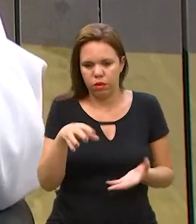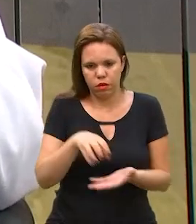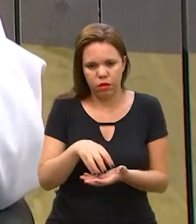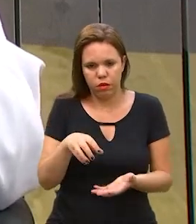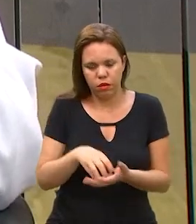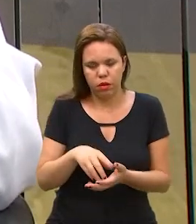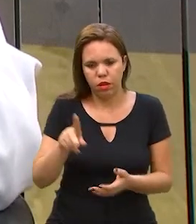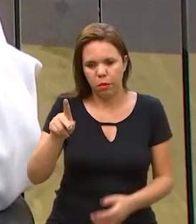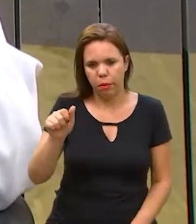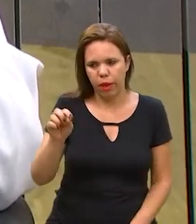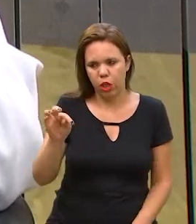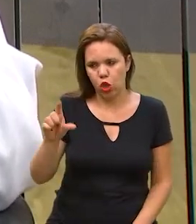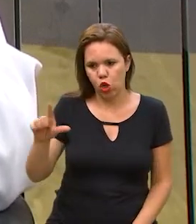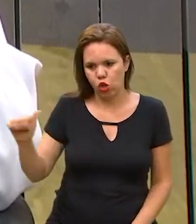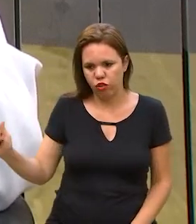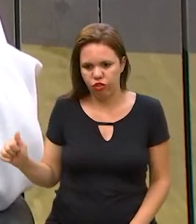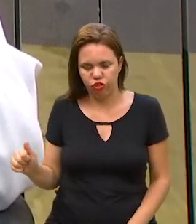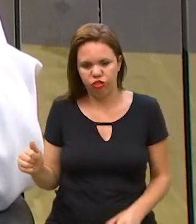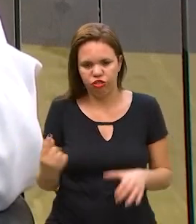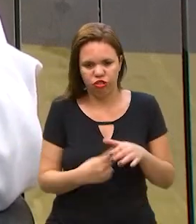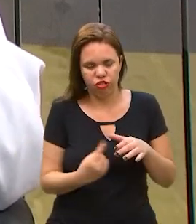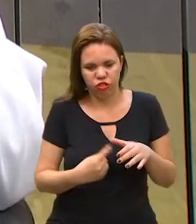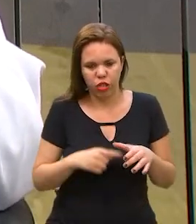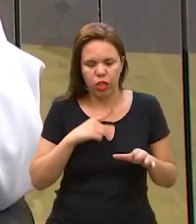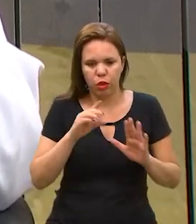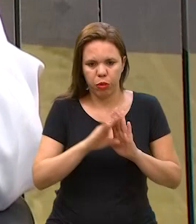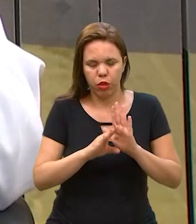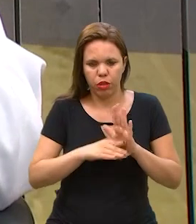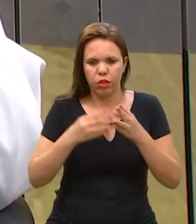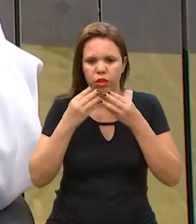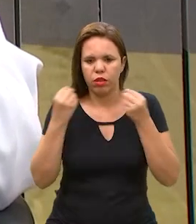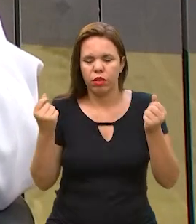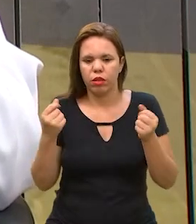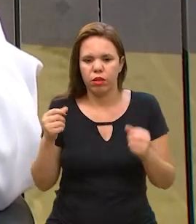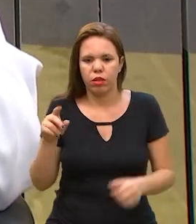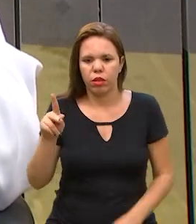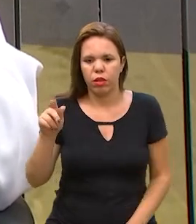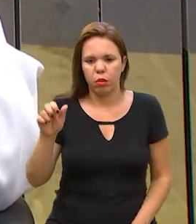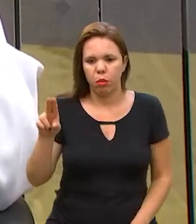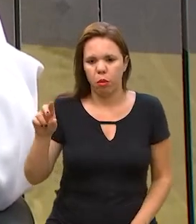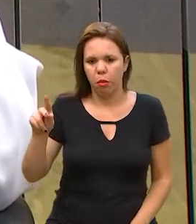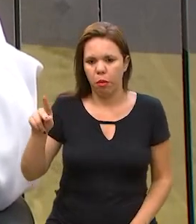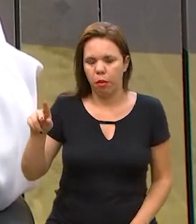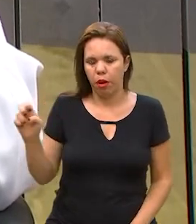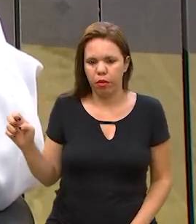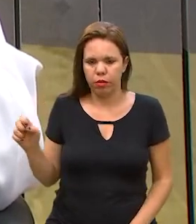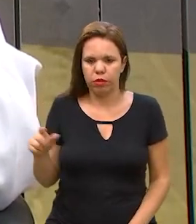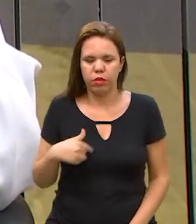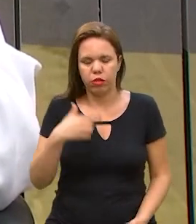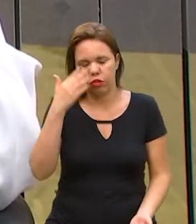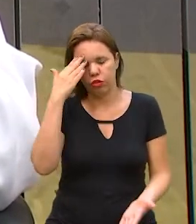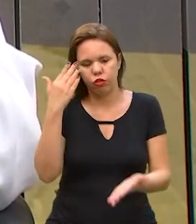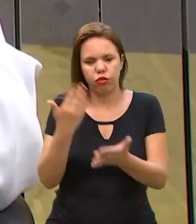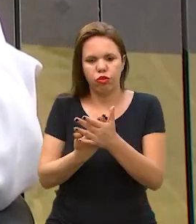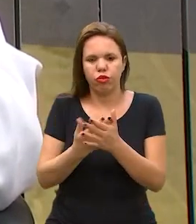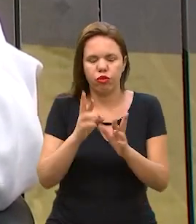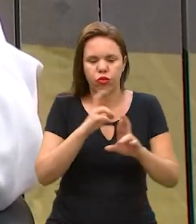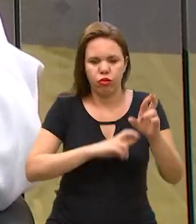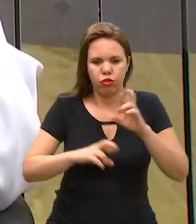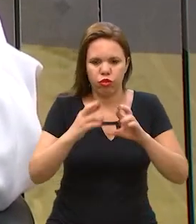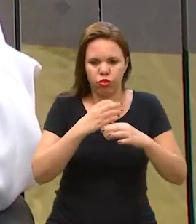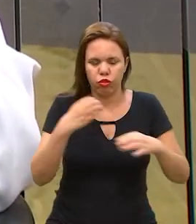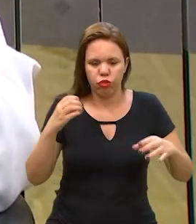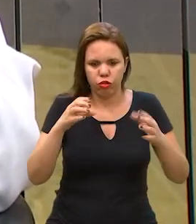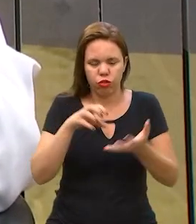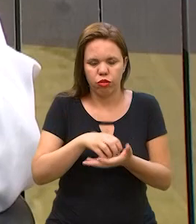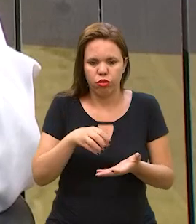tem esse programa de qualidade. É um programa que se chama PALC, é Programa de Acreditação de Laboratórios Clínicos.